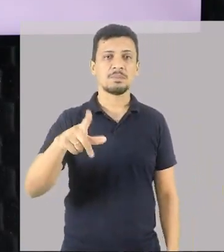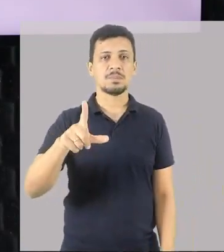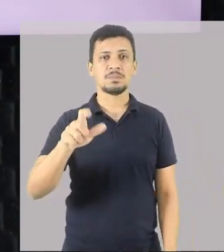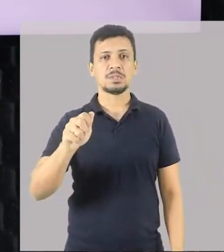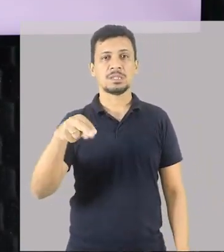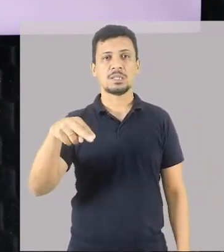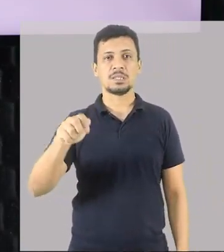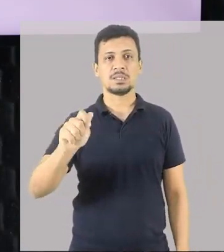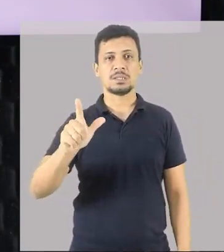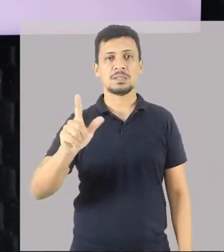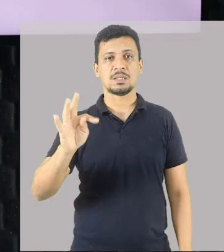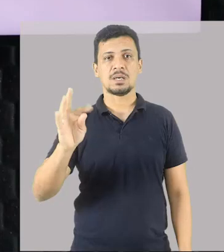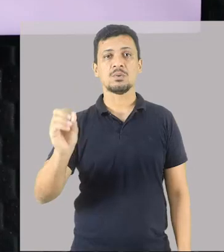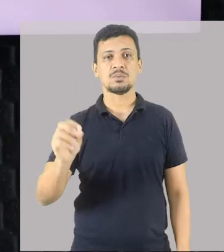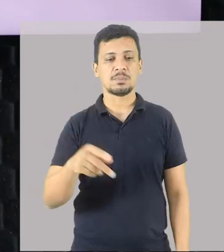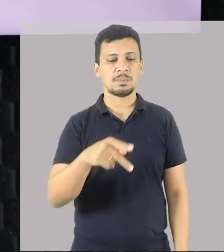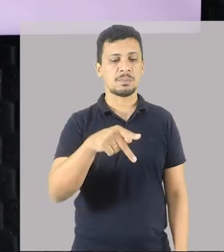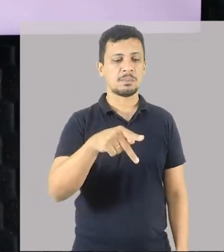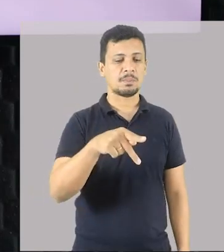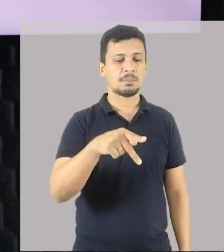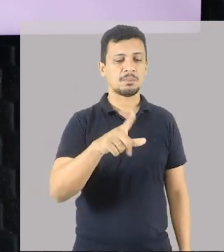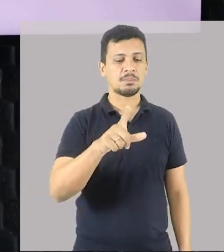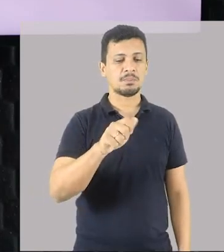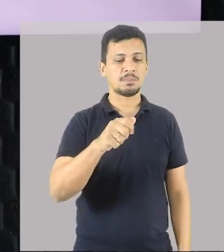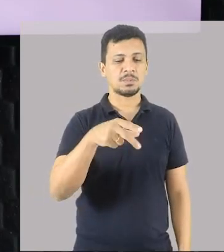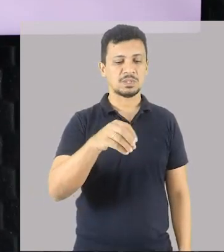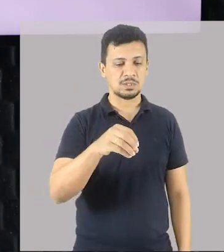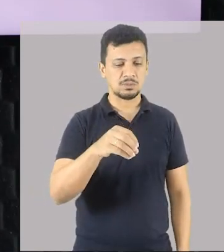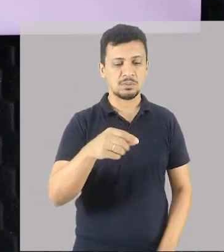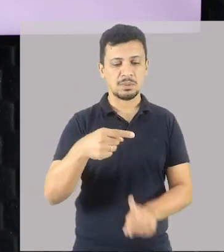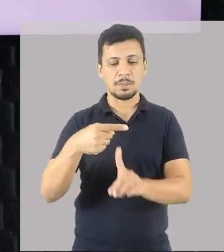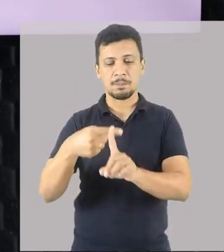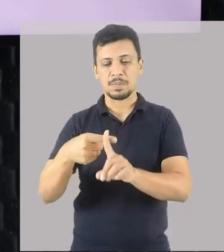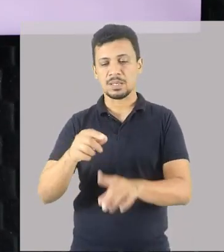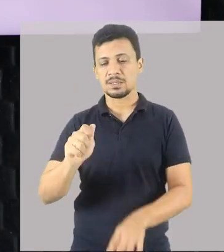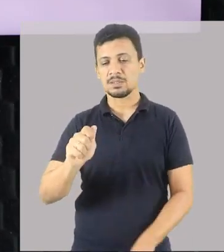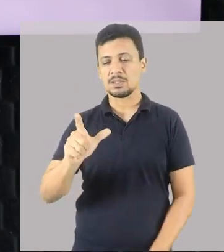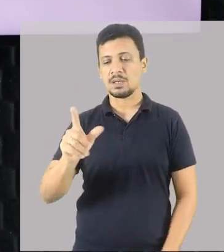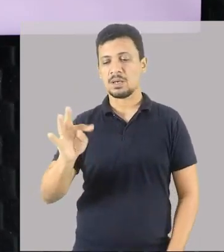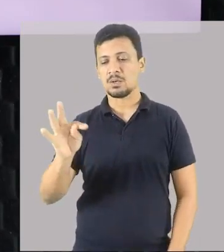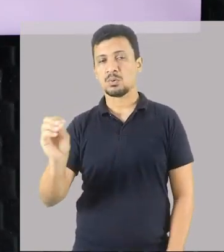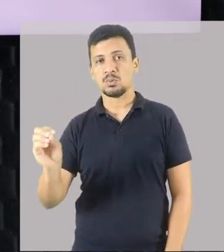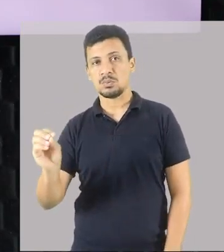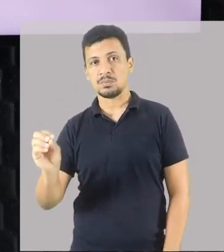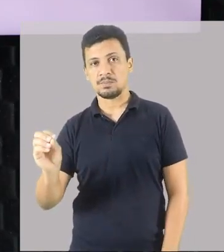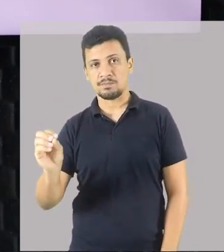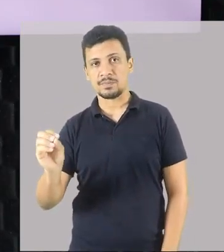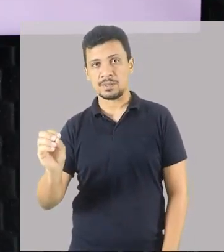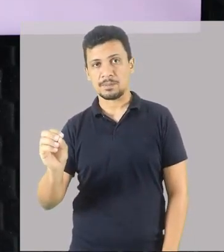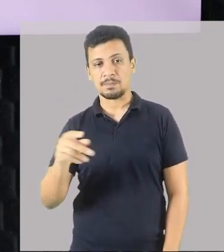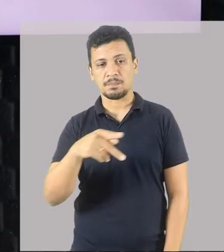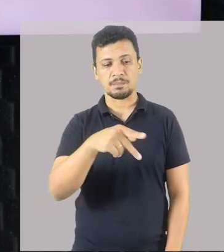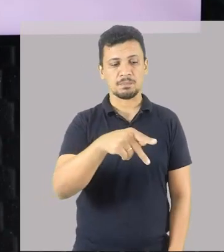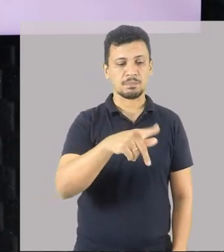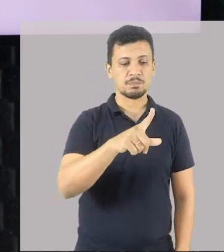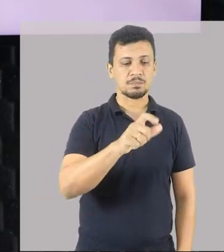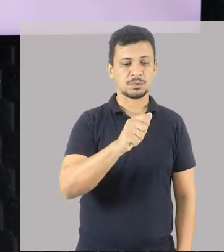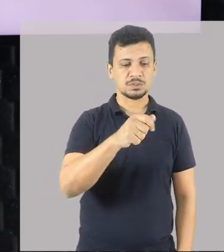palavra planalto é formada pelo radical plano mais alto. Eu junto plano alto e formo a palavra